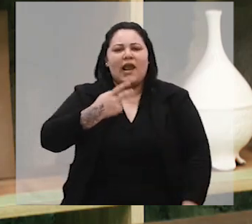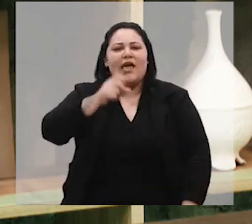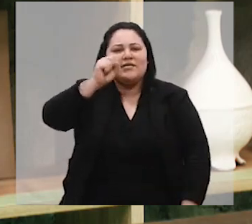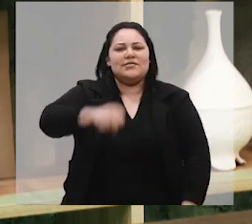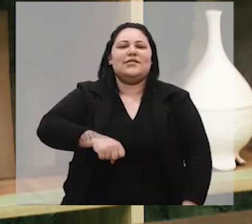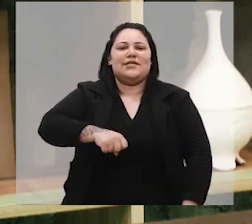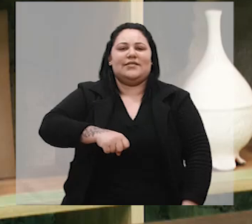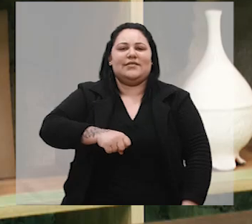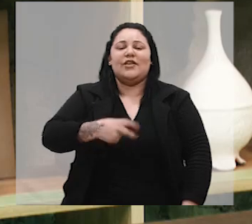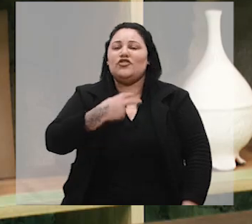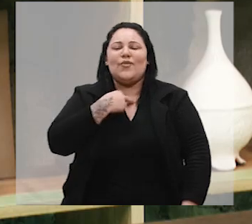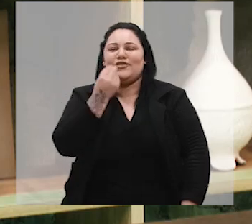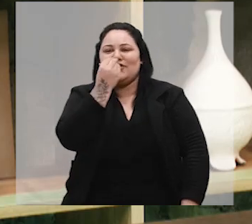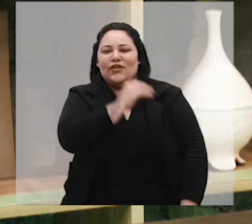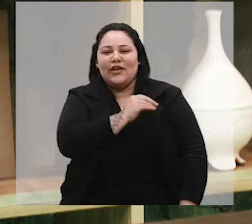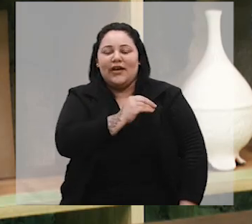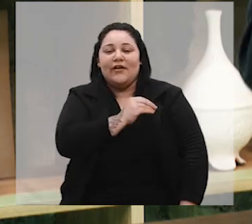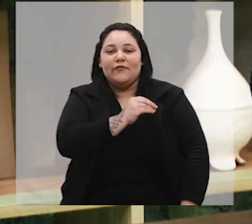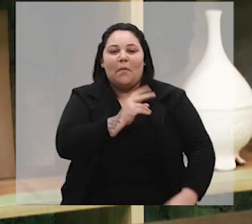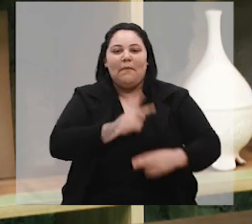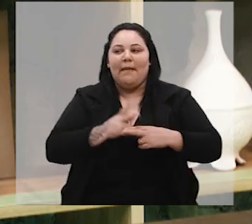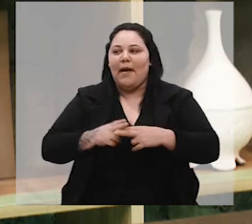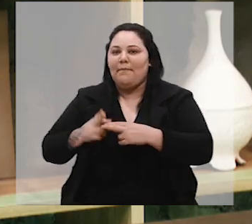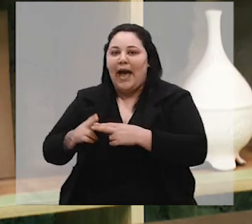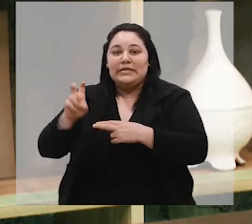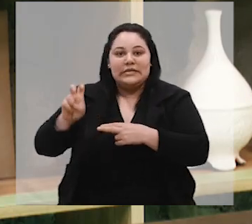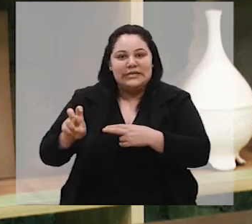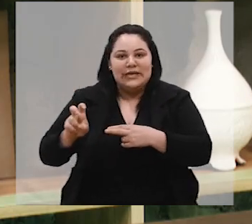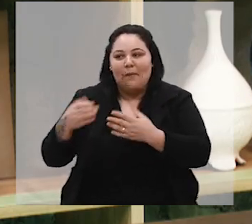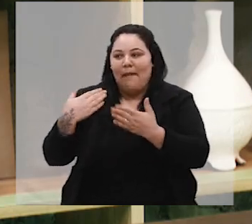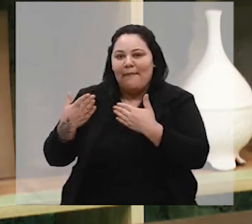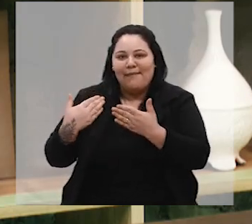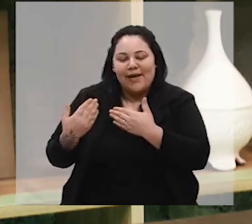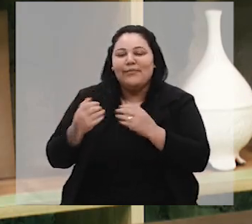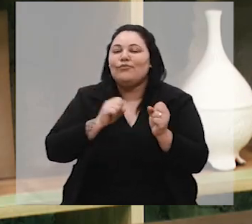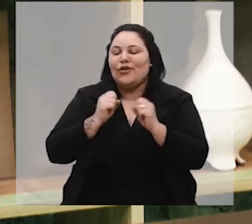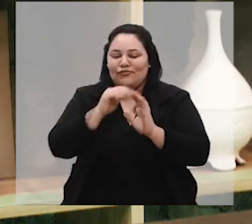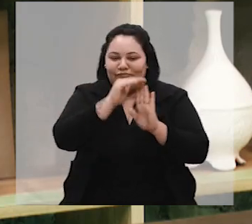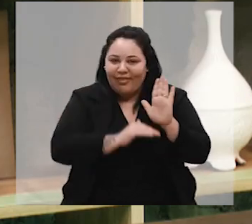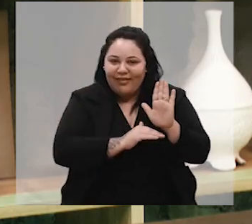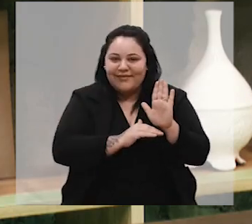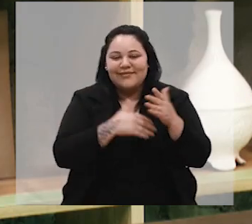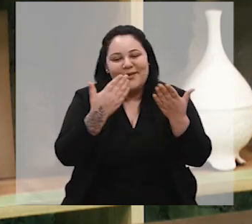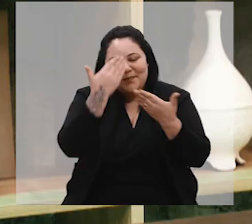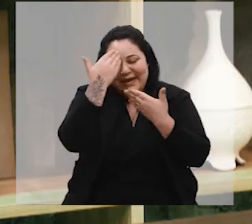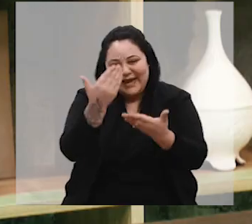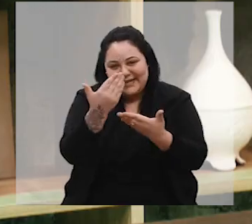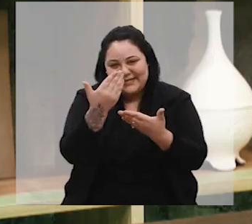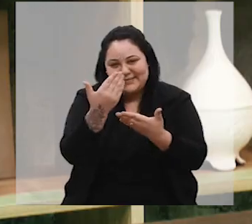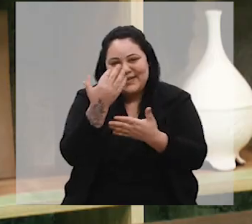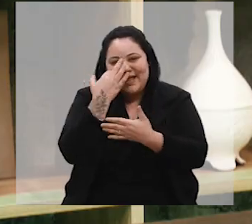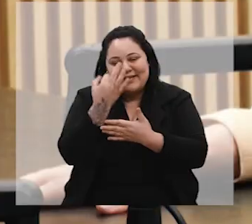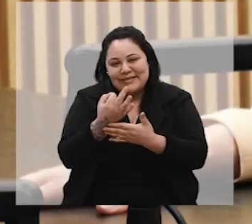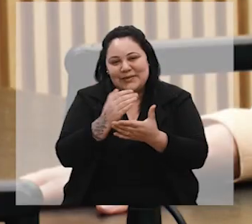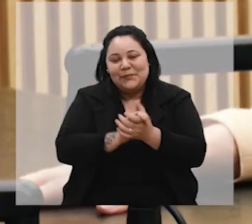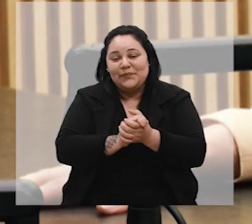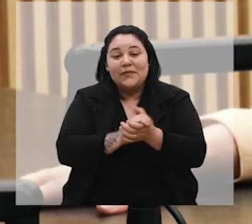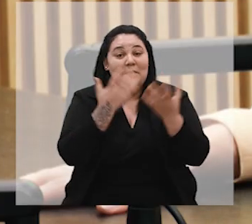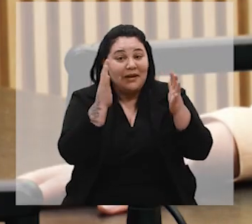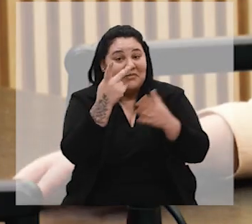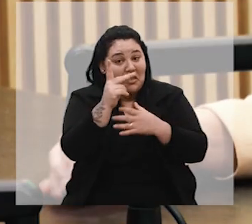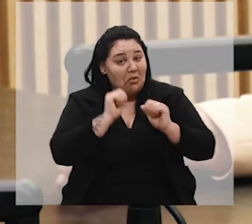sim, e vamos falar. Não foi um programa, foram 5. Vocês podem acompanhar aqui na programação. Então, Gabriela, obrigado por ter vindo até aqui. Parabéns